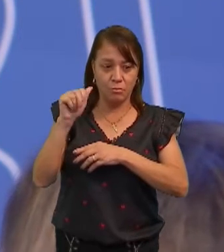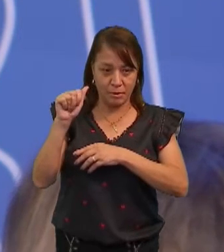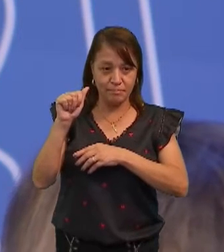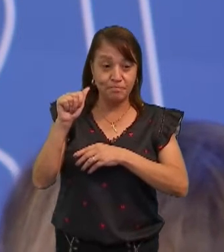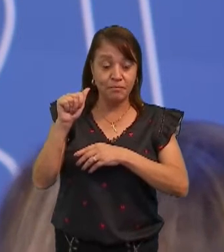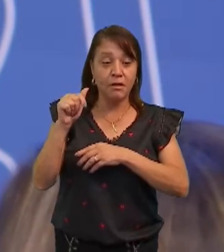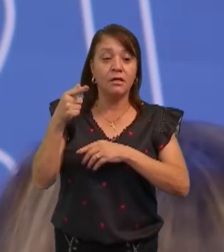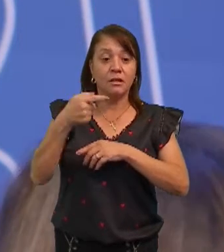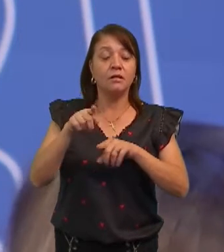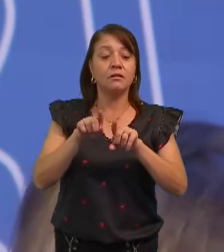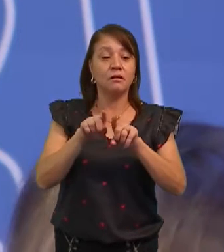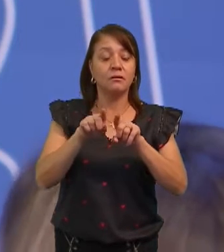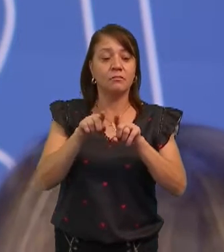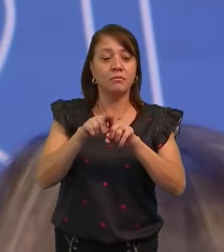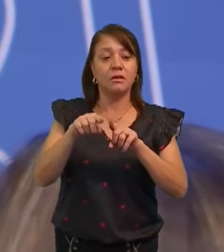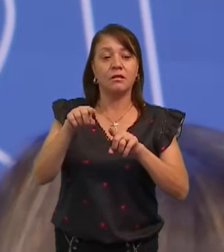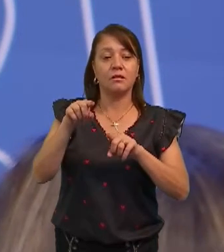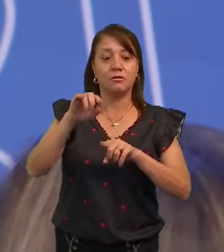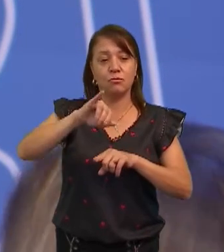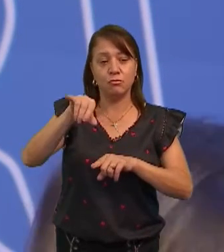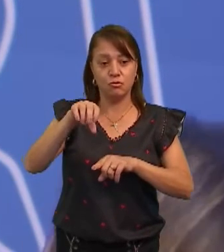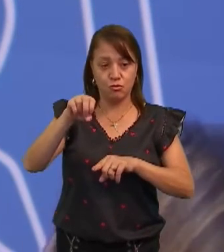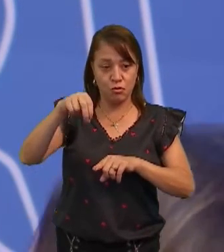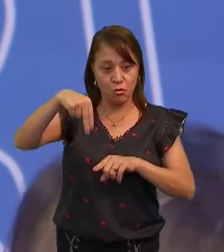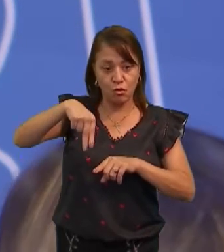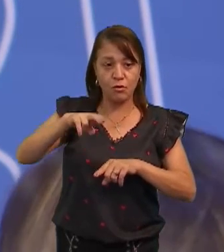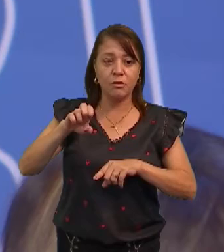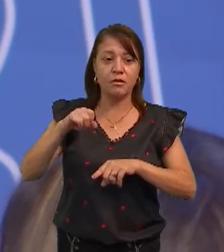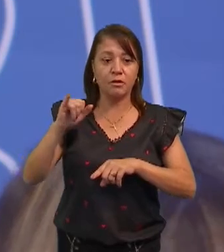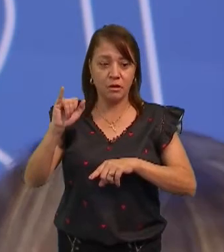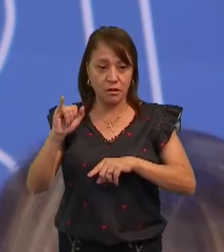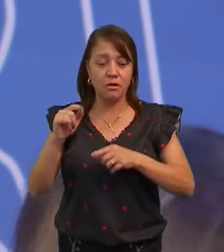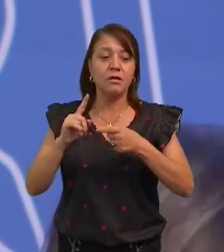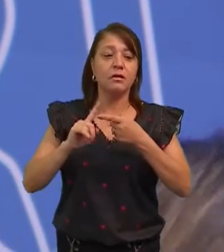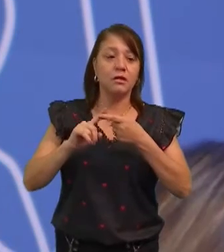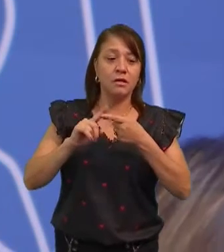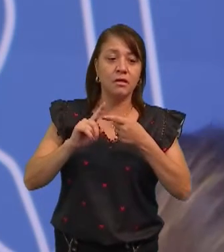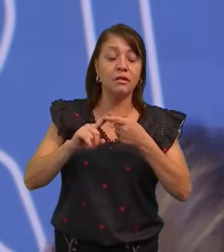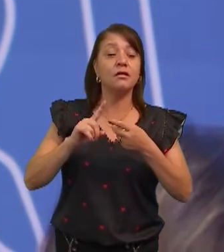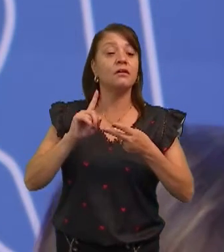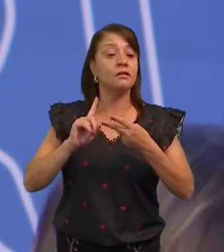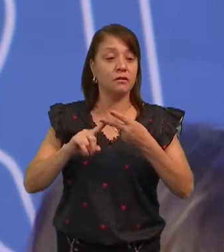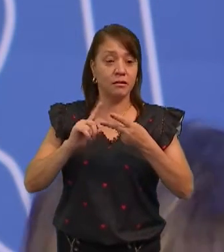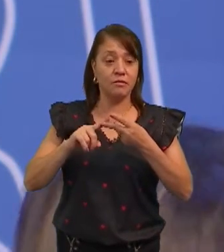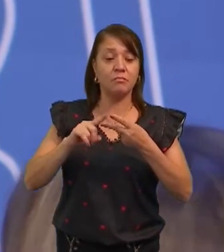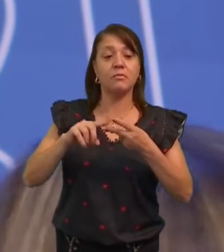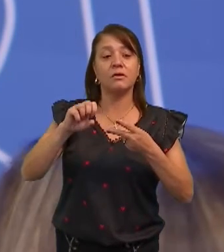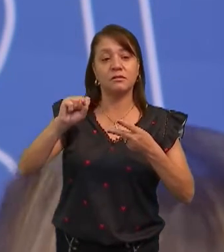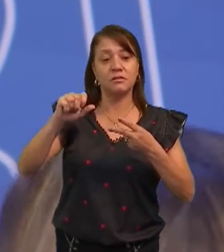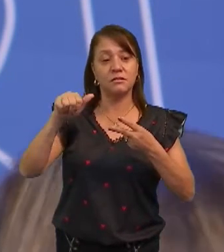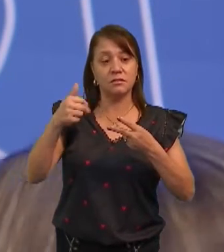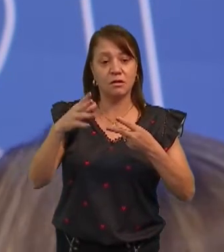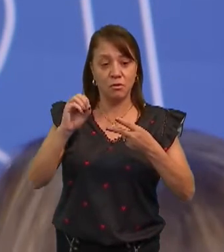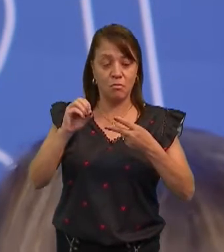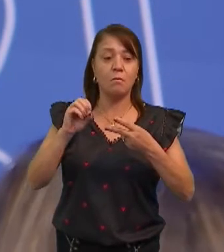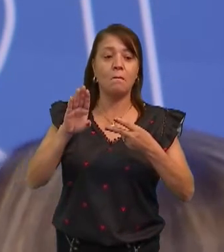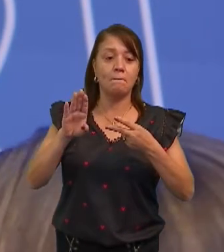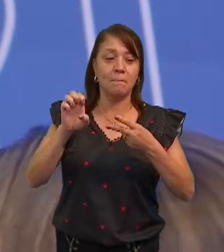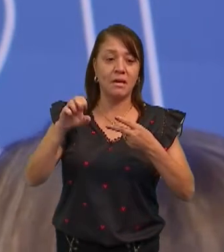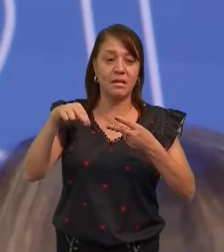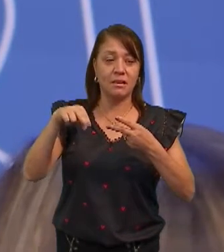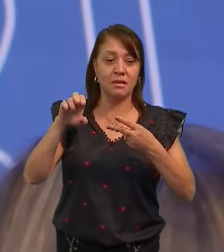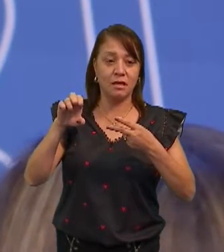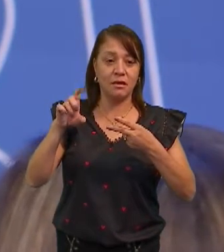do Joy Clube prontamente atendeu nós fomos então o Prefeito Antônio almas houve um acordo né entre o